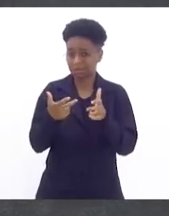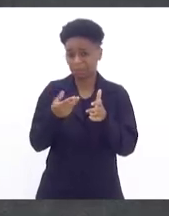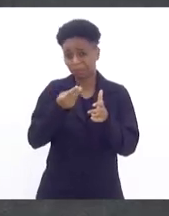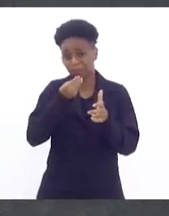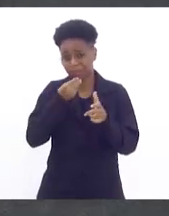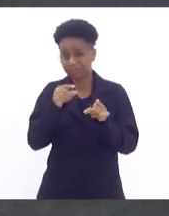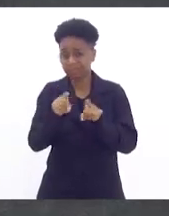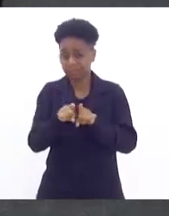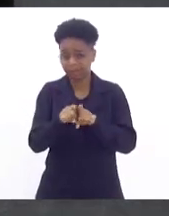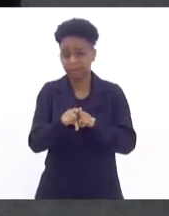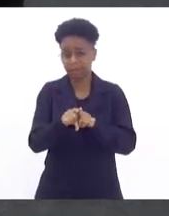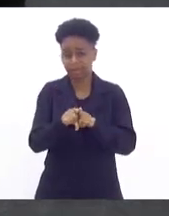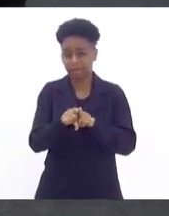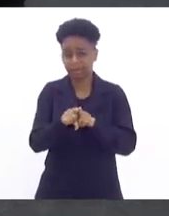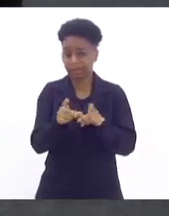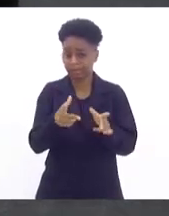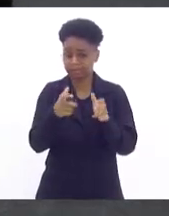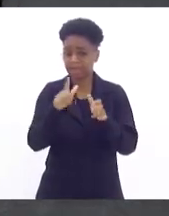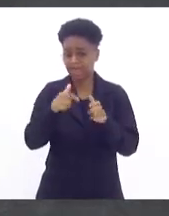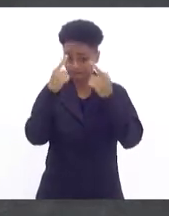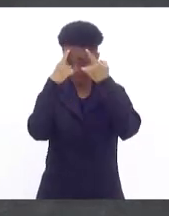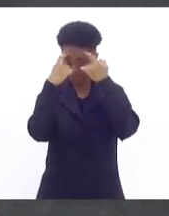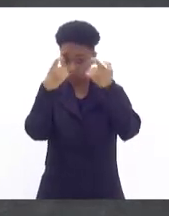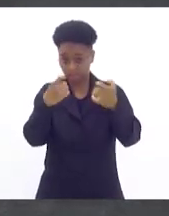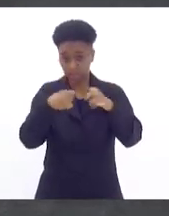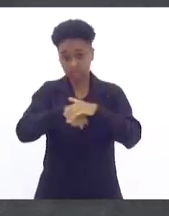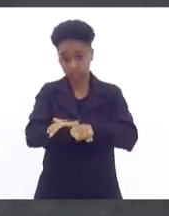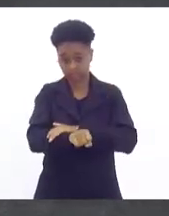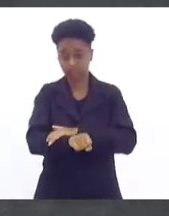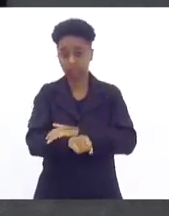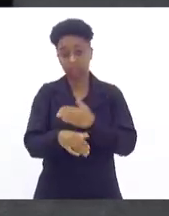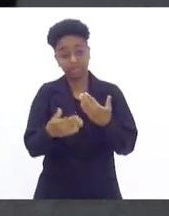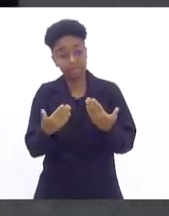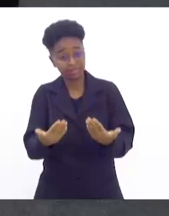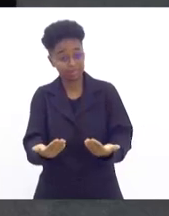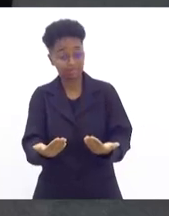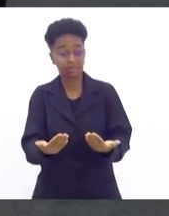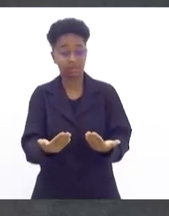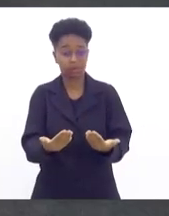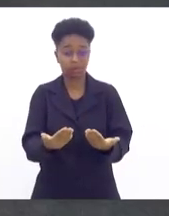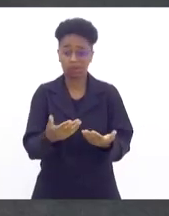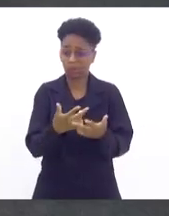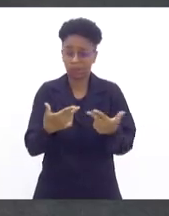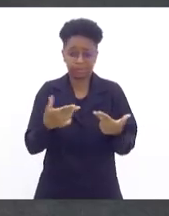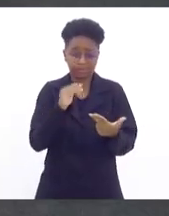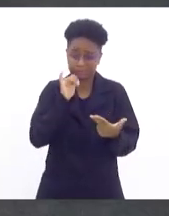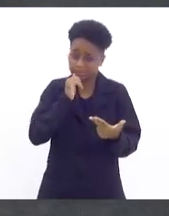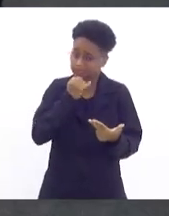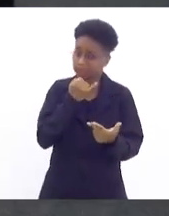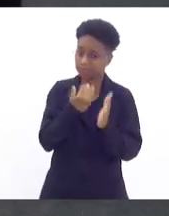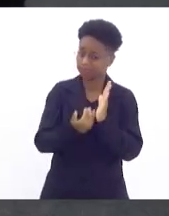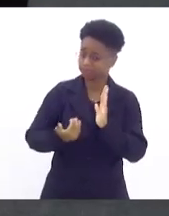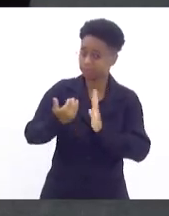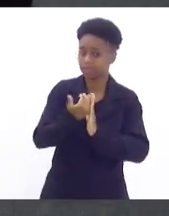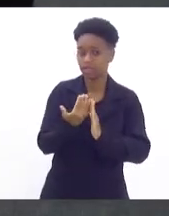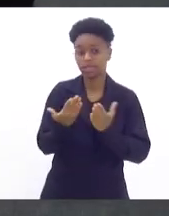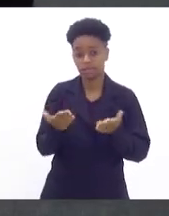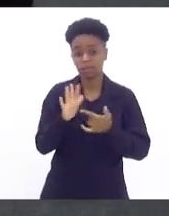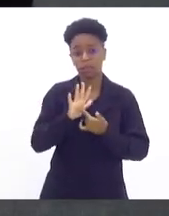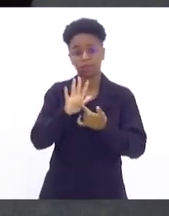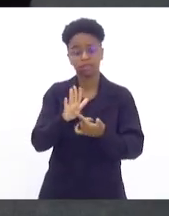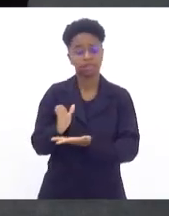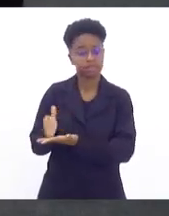também ser considerado uma violência obstétrica então a situação lamentável E aí trazer uns dados